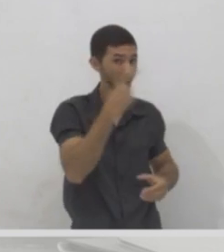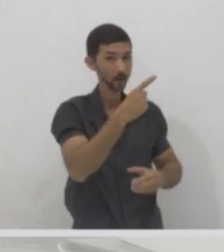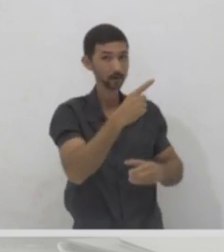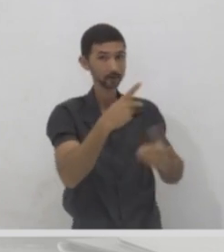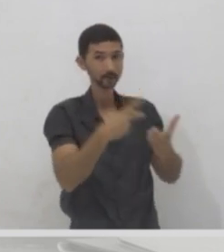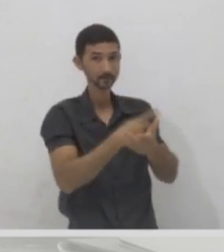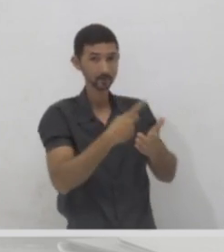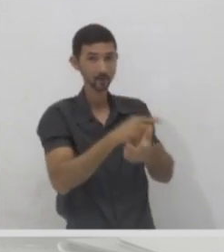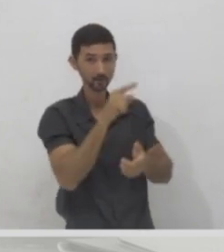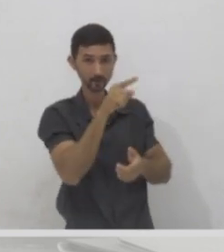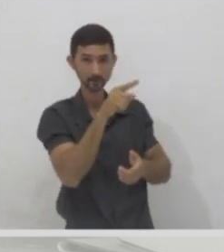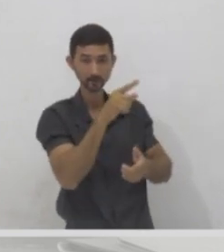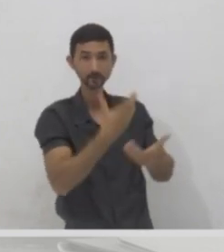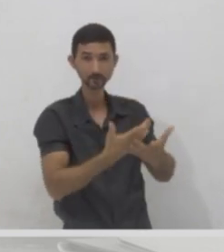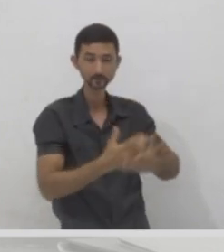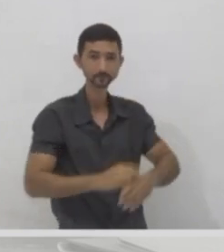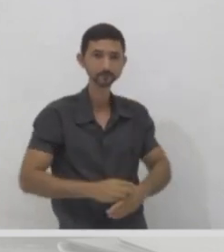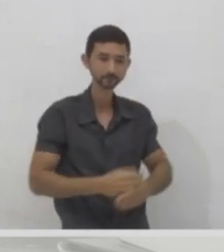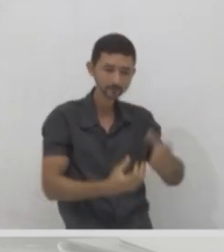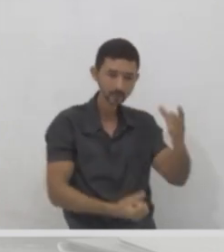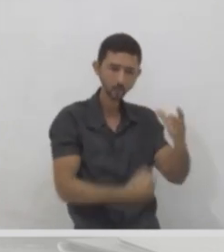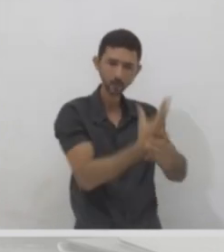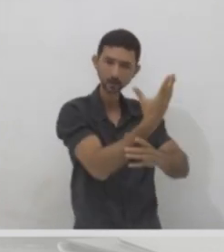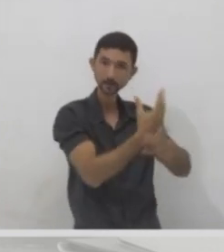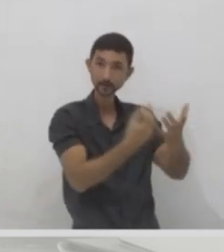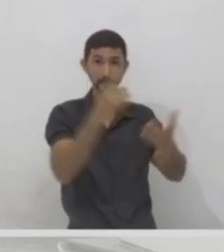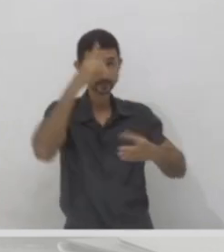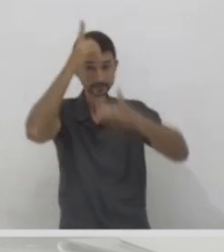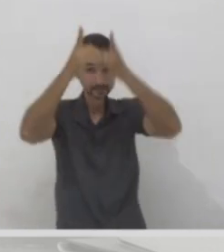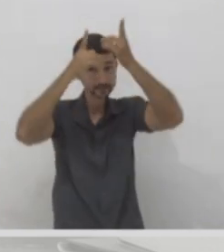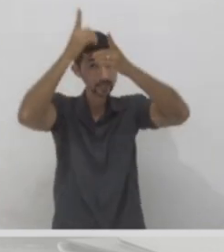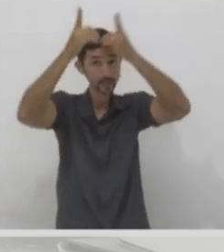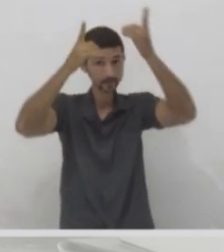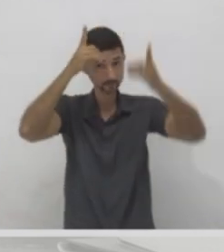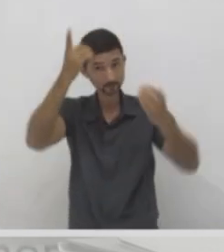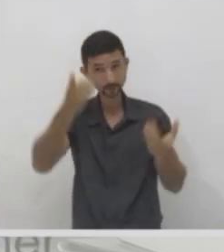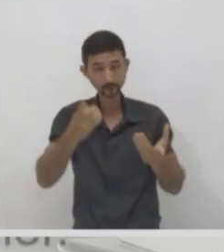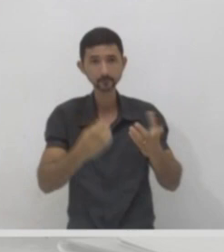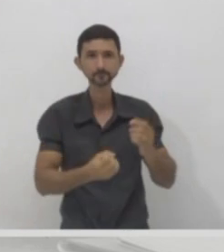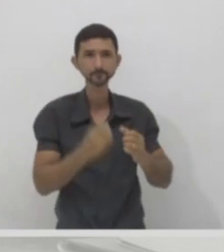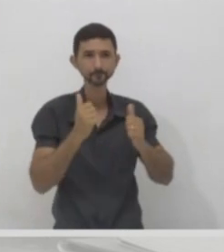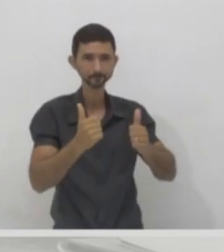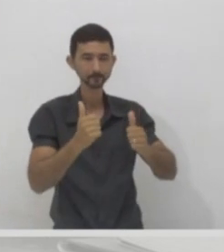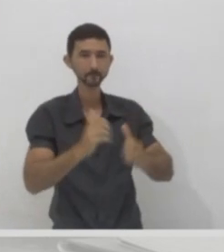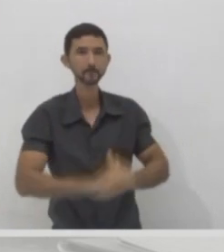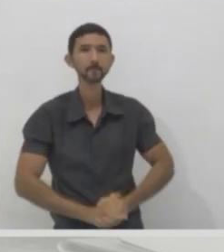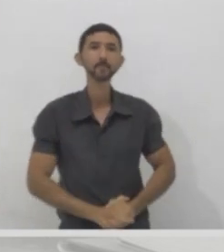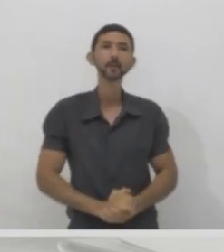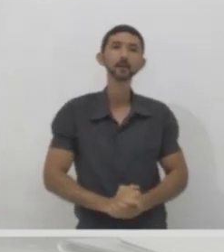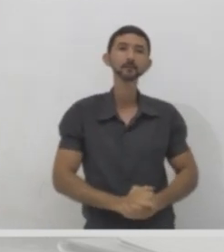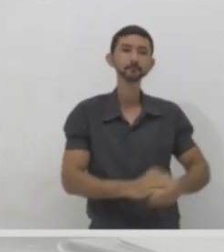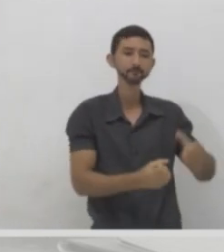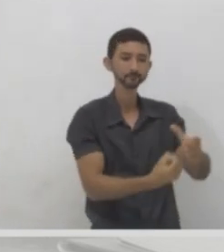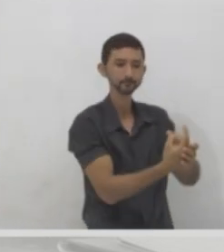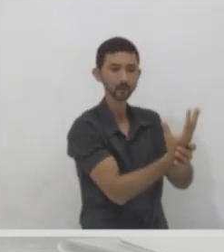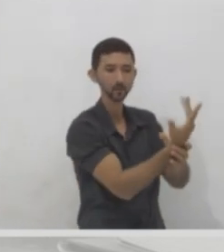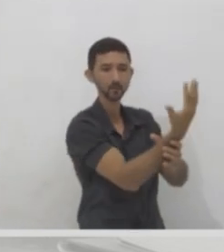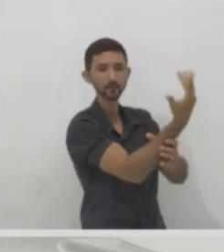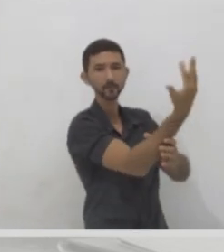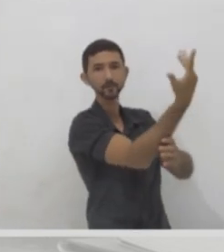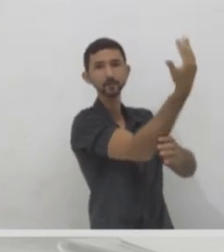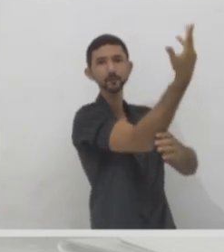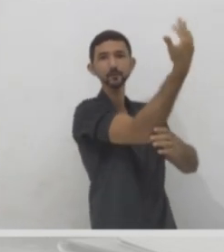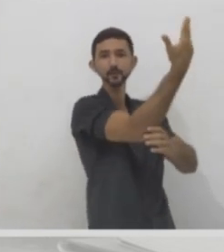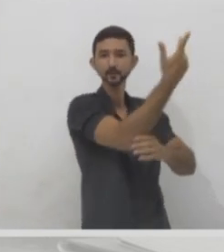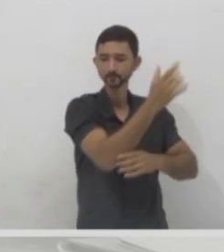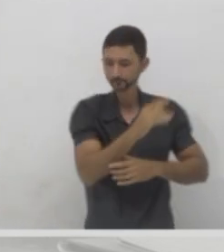história? Veja que eu estou criando, eu estou enriquecendo com detalhes a história. Tudo bem? O gênio da lâmpada disse